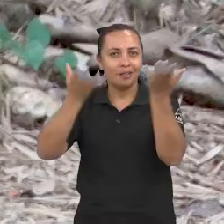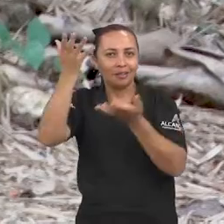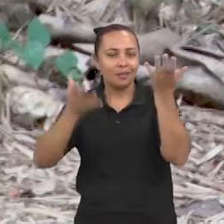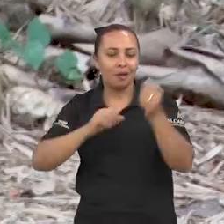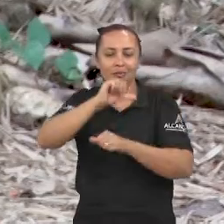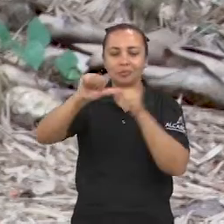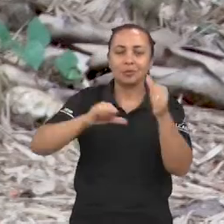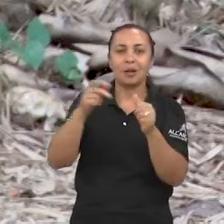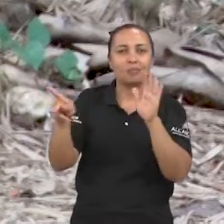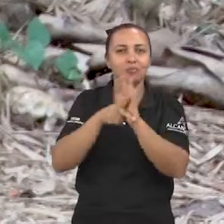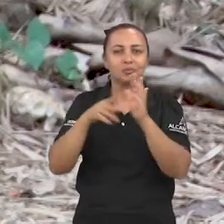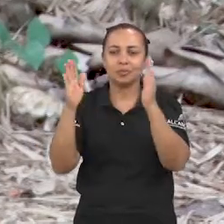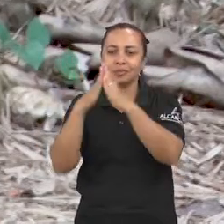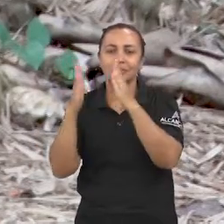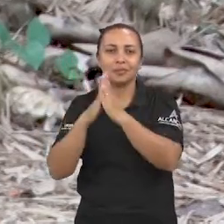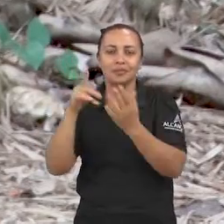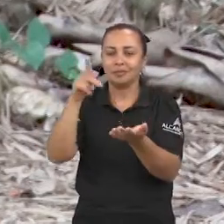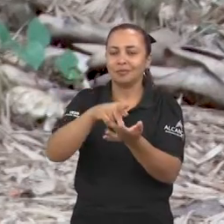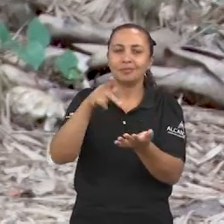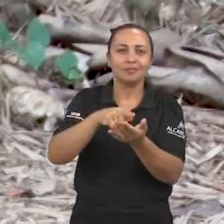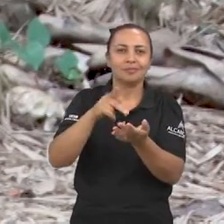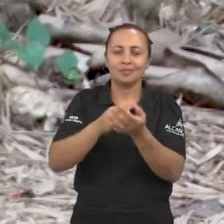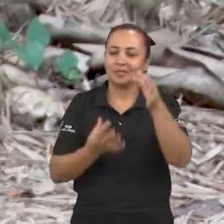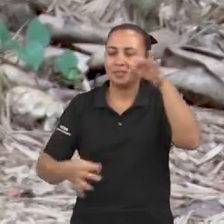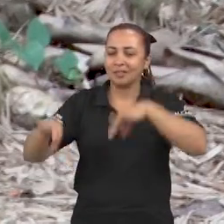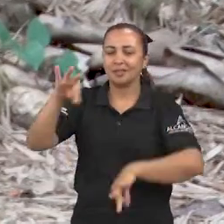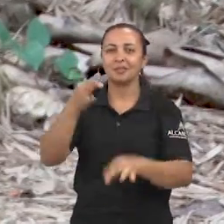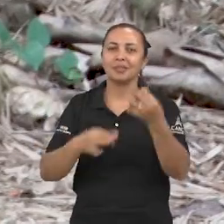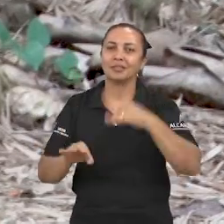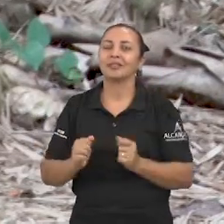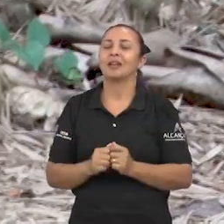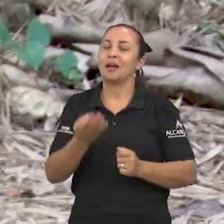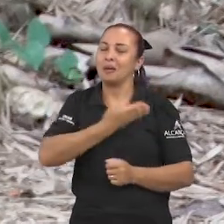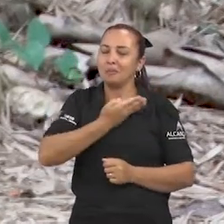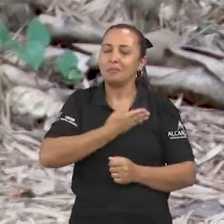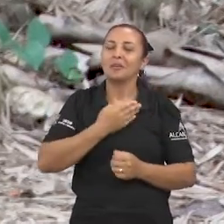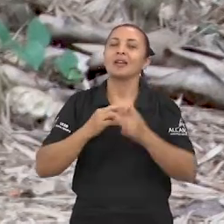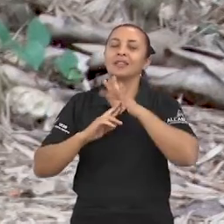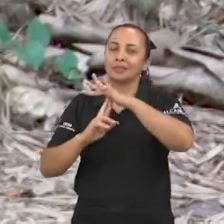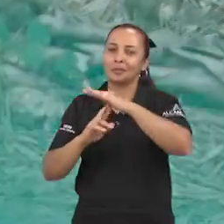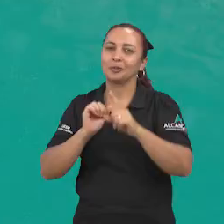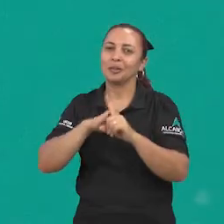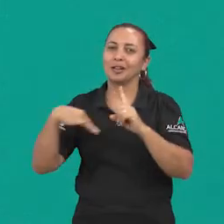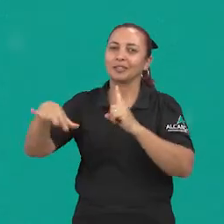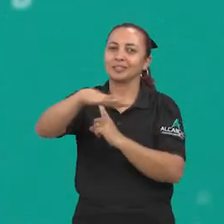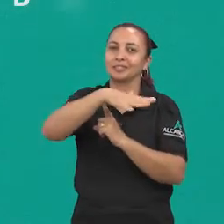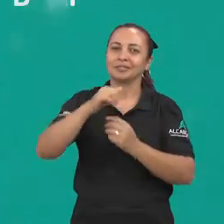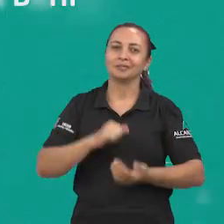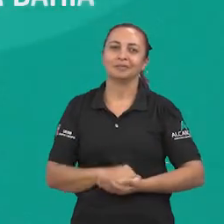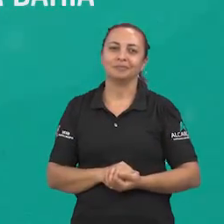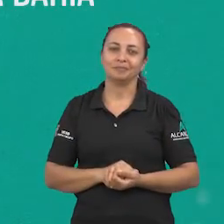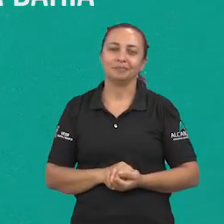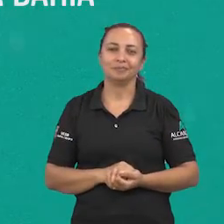Eles transformaram a própria moradia em um verdadeiro laboratório amigo da natureza.